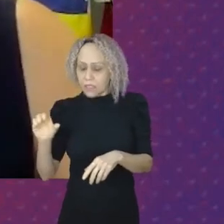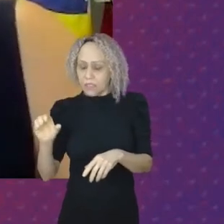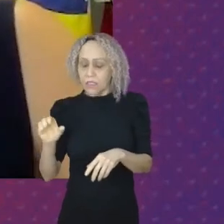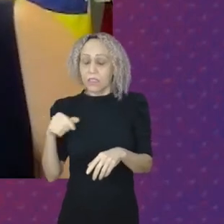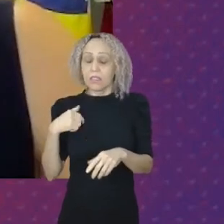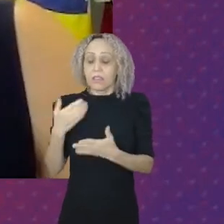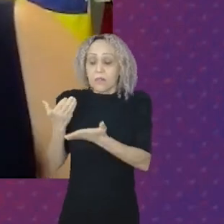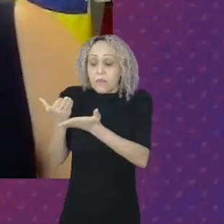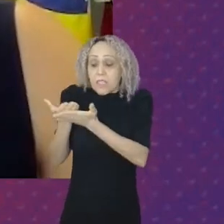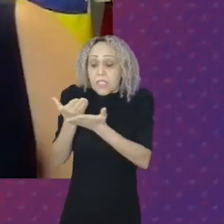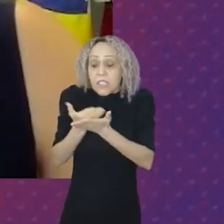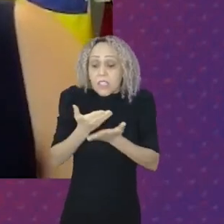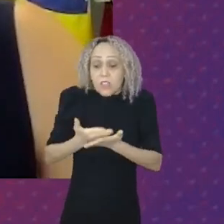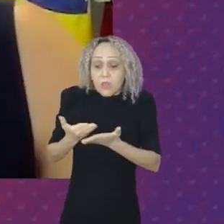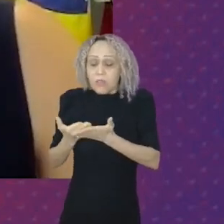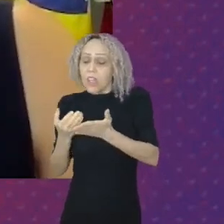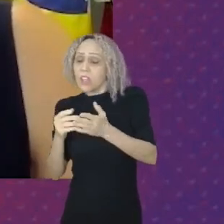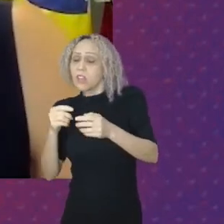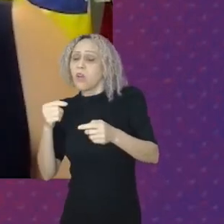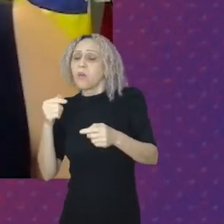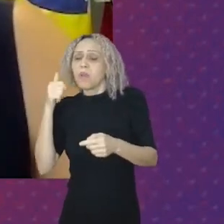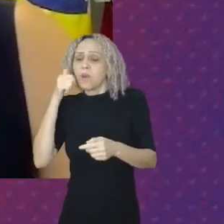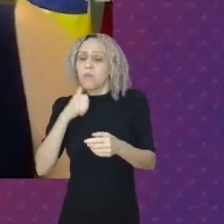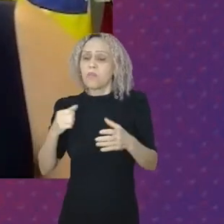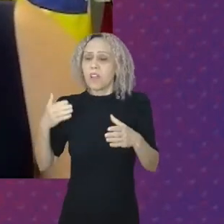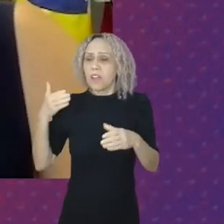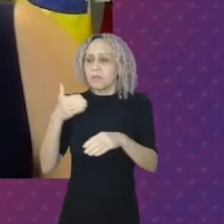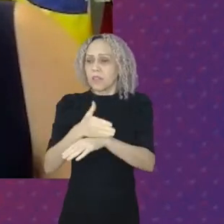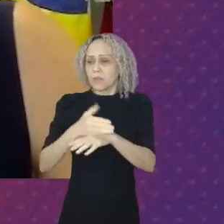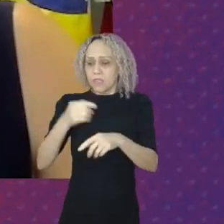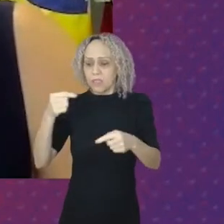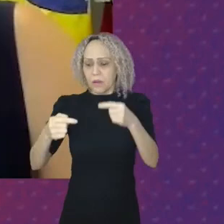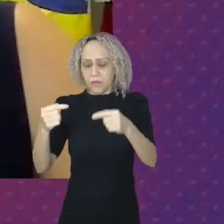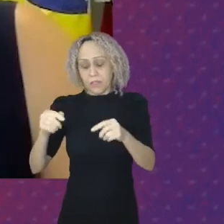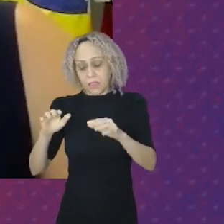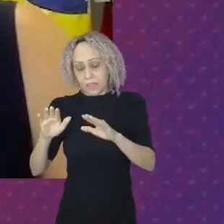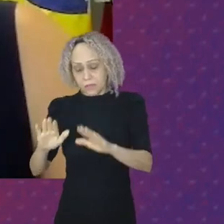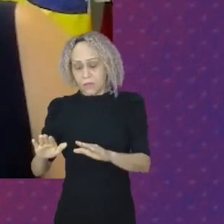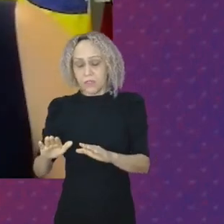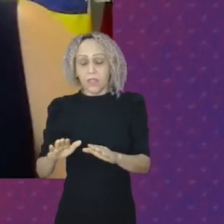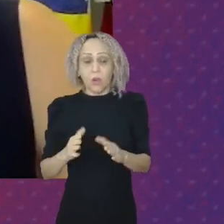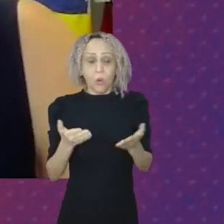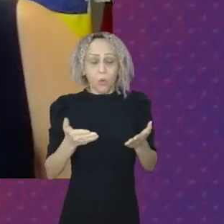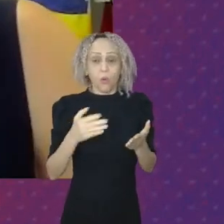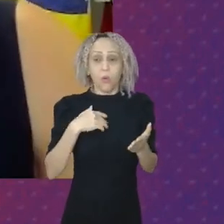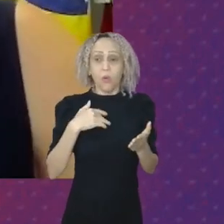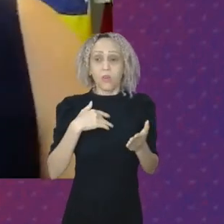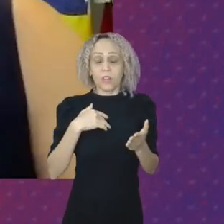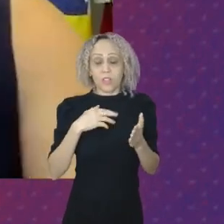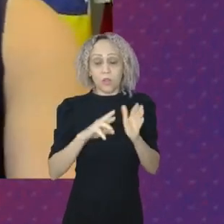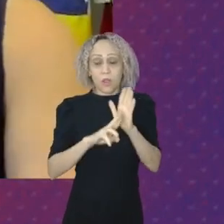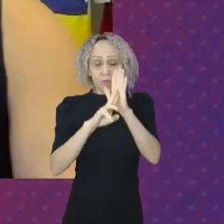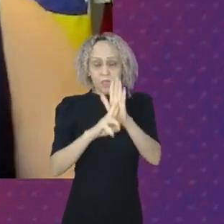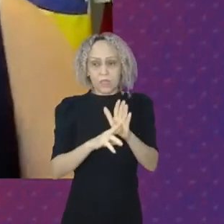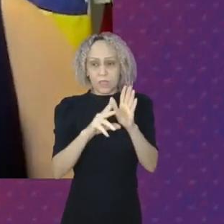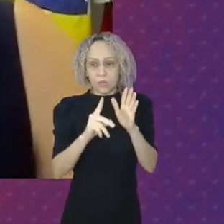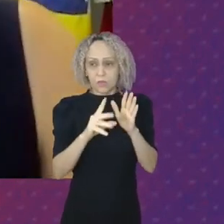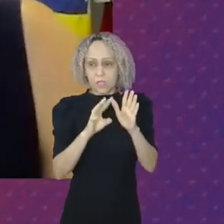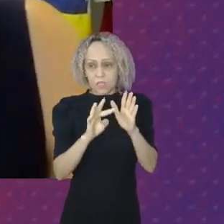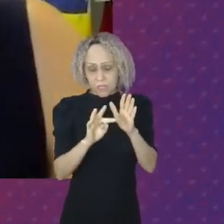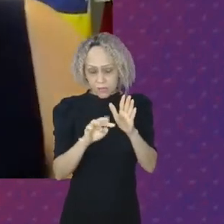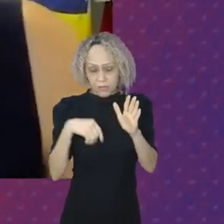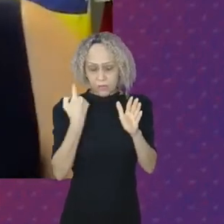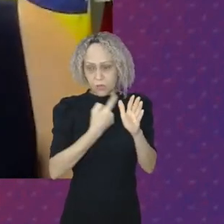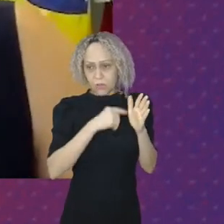hoje posso dizer que, representando o nosso partido, tenho essa tarefa de estar ocupando